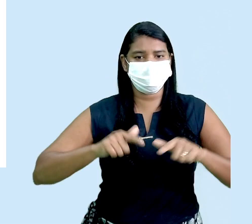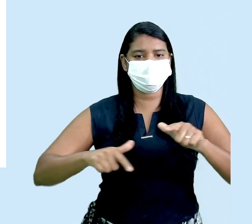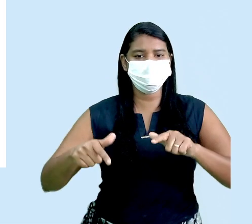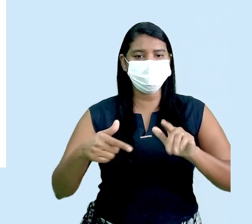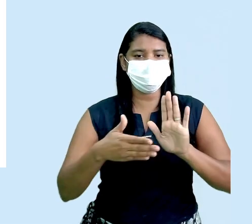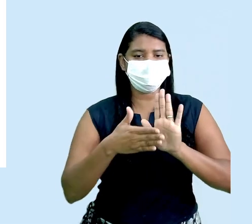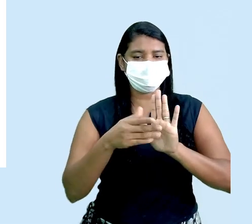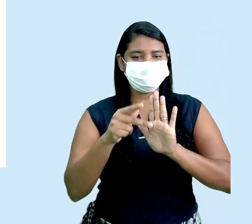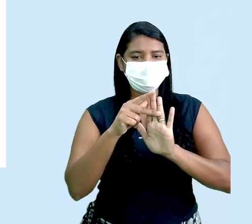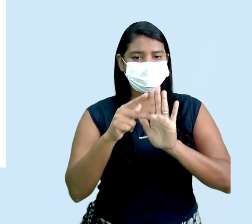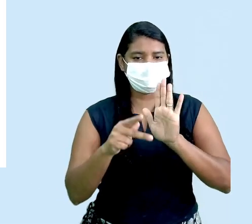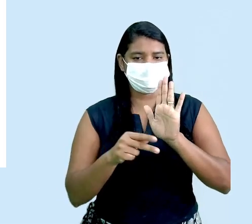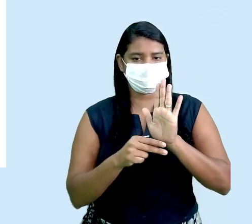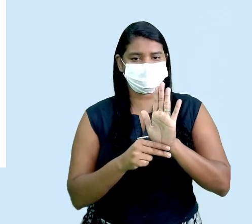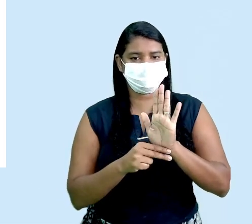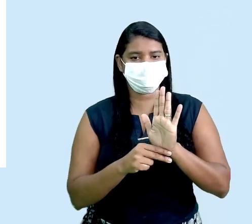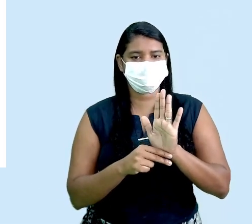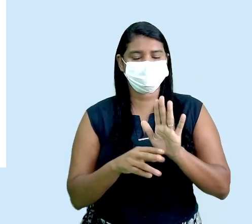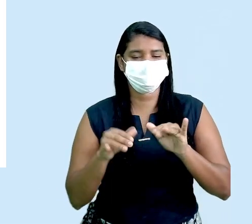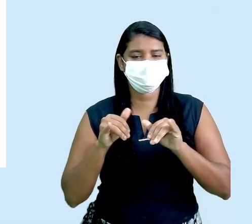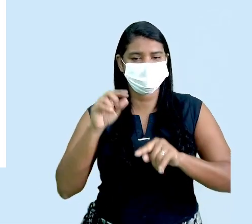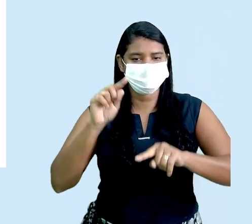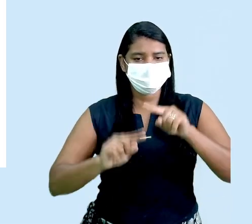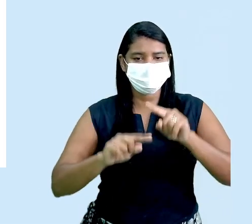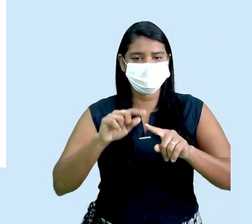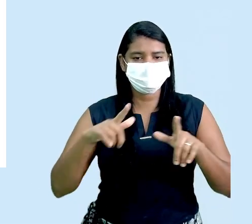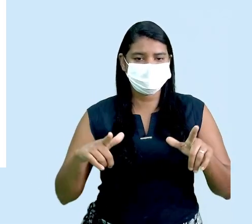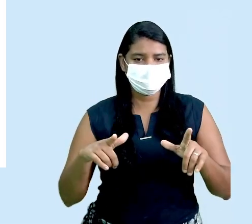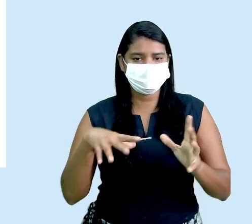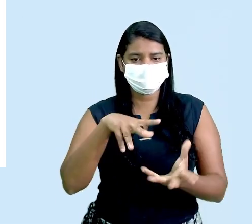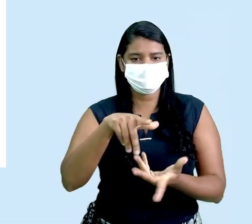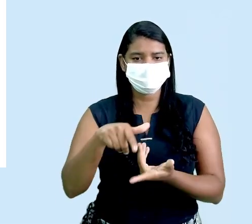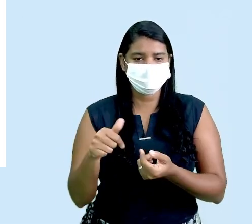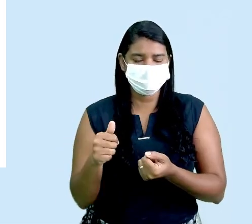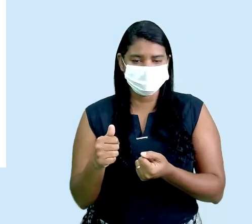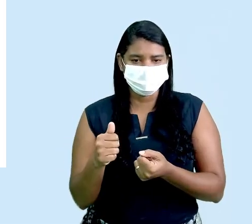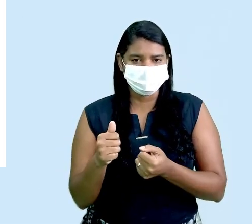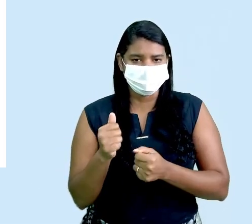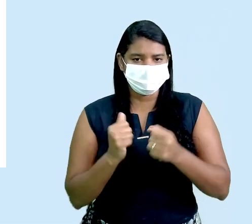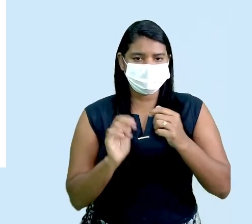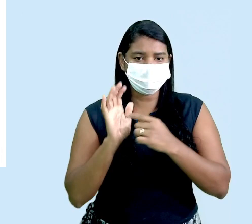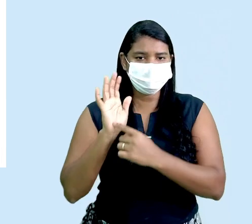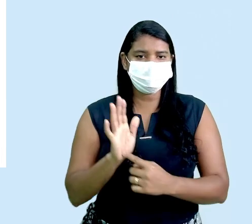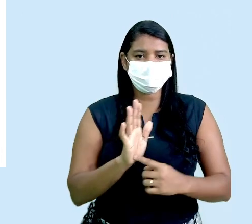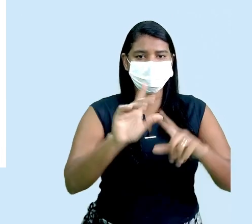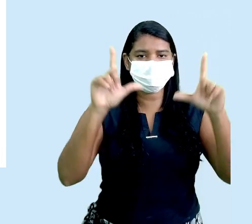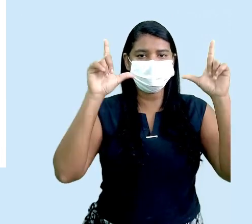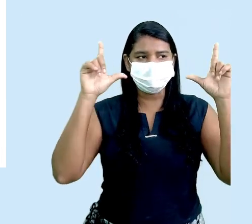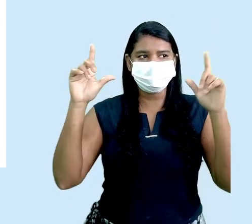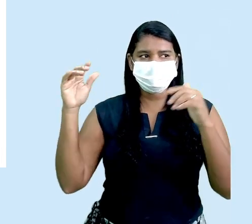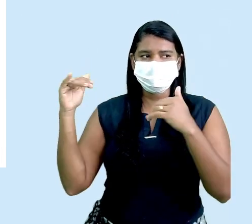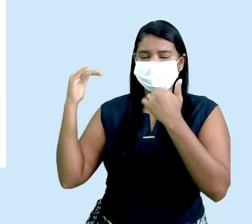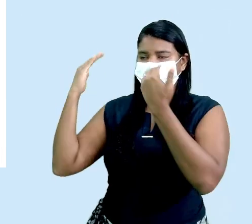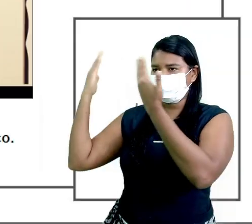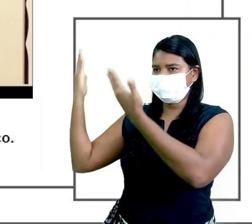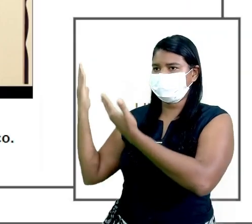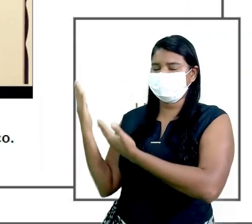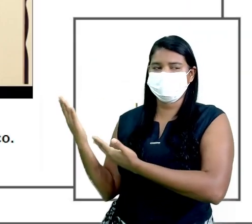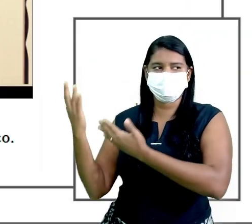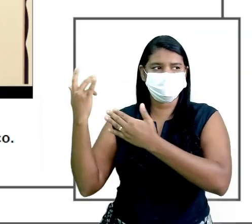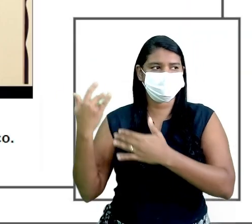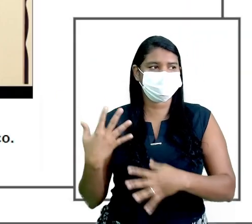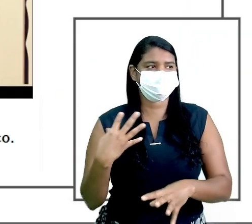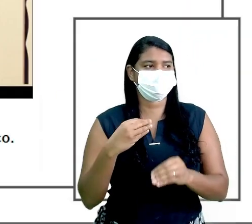de produto dentro do mundo industrializado. Então a gente tem aqui algumas imagens de três grandes situações, de três